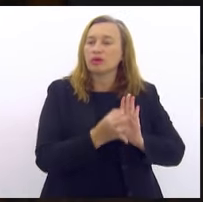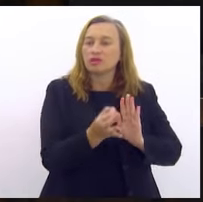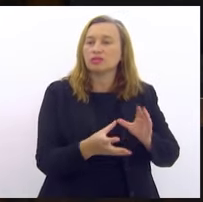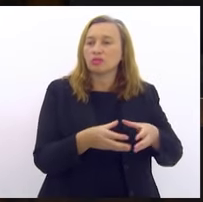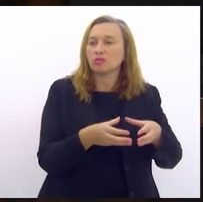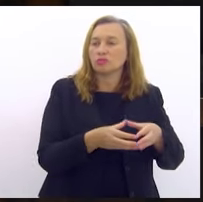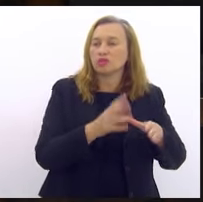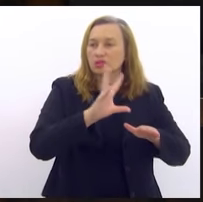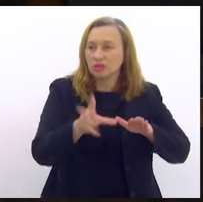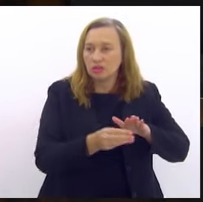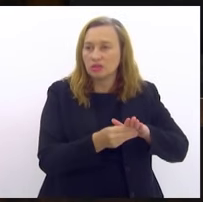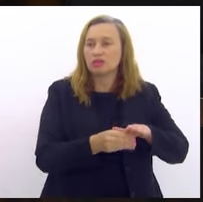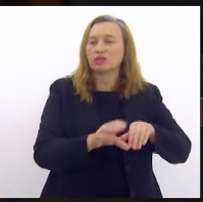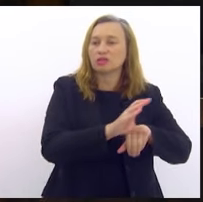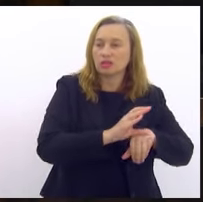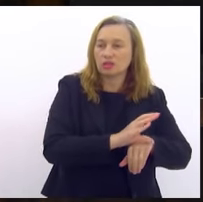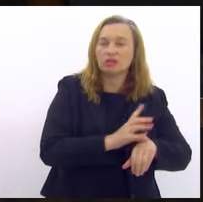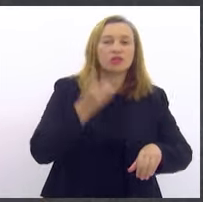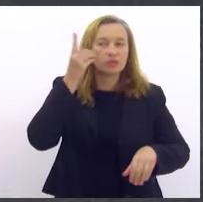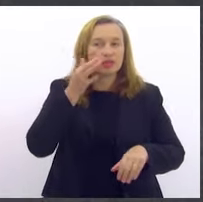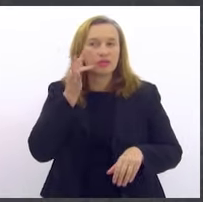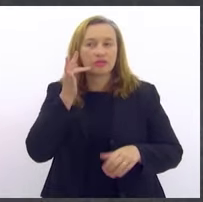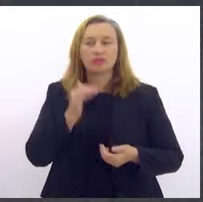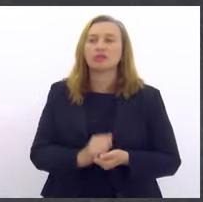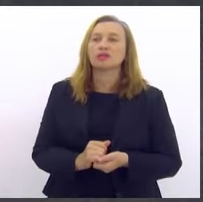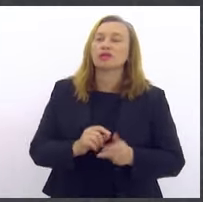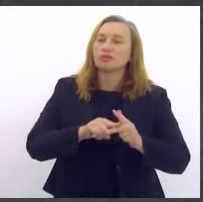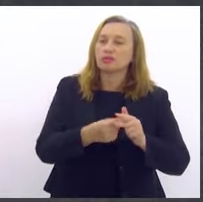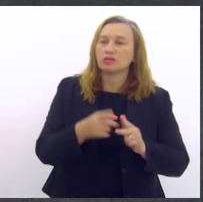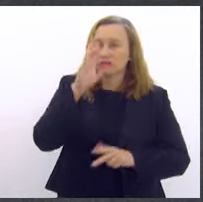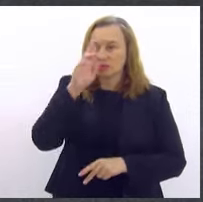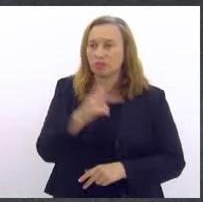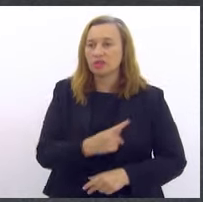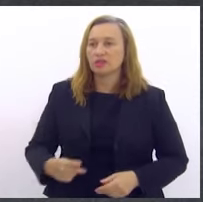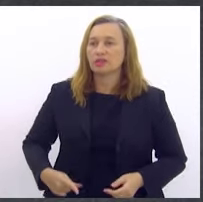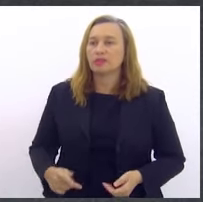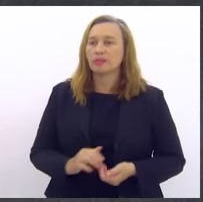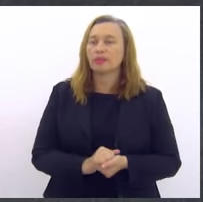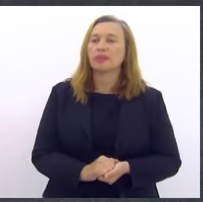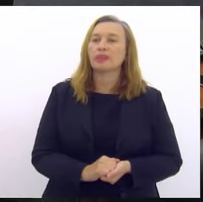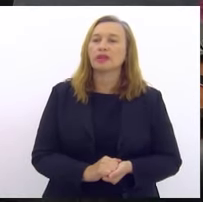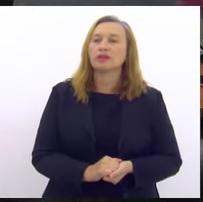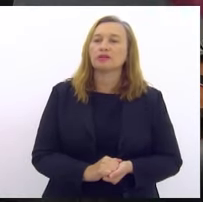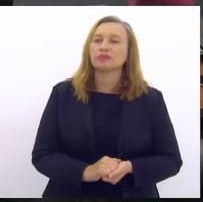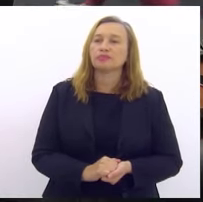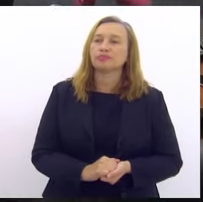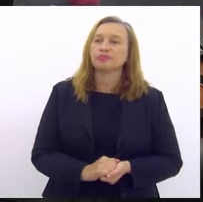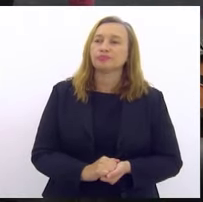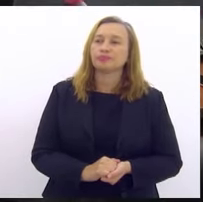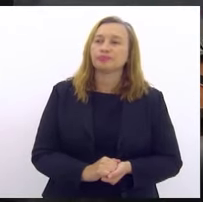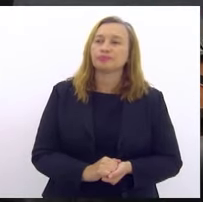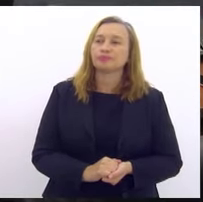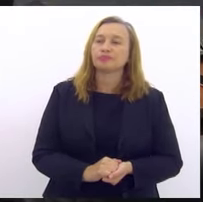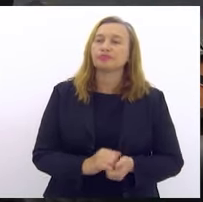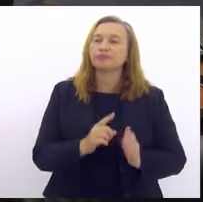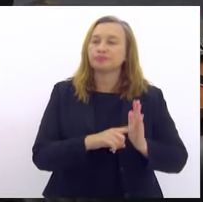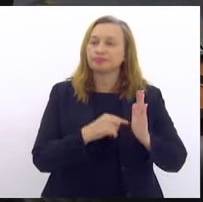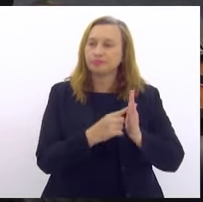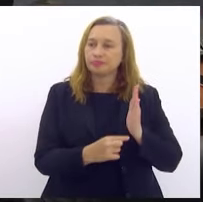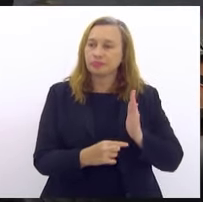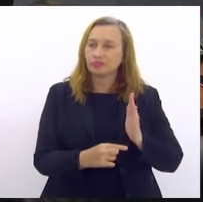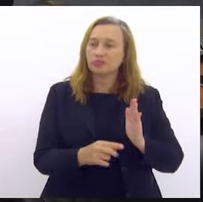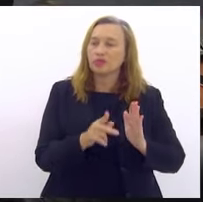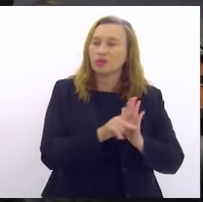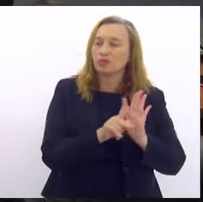Emendas Constitucionais e Vetos, deputado Jorge Felipe Neto. Pela manutenção, presidente. Não. Veto total aposto